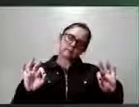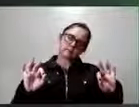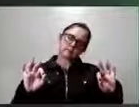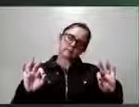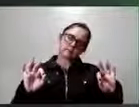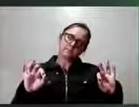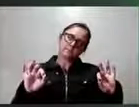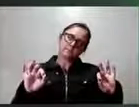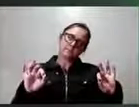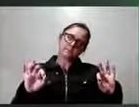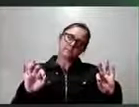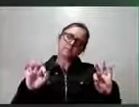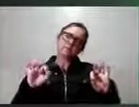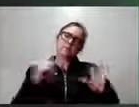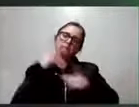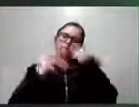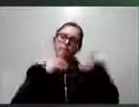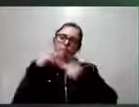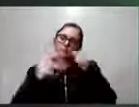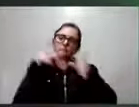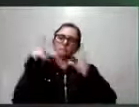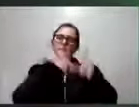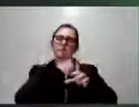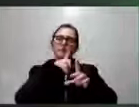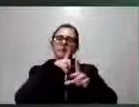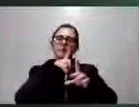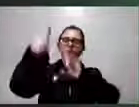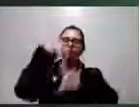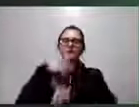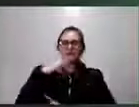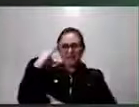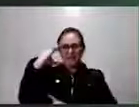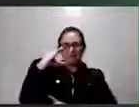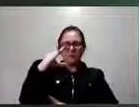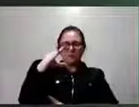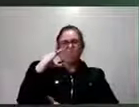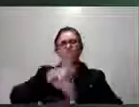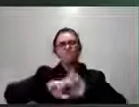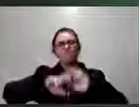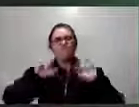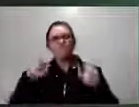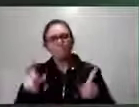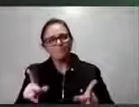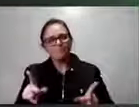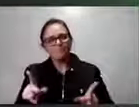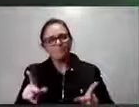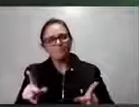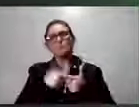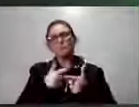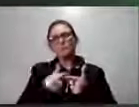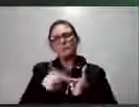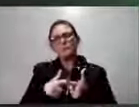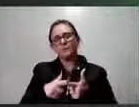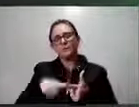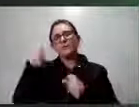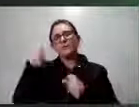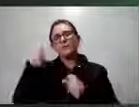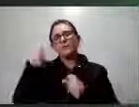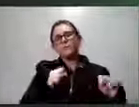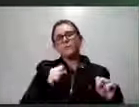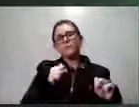para que, no caso de nós termos algum paciente com algum transtorno na articulação temporomandibular, nós poderíamos